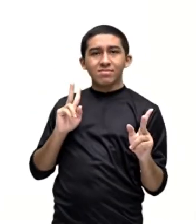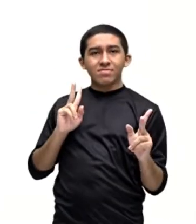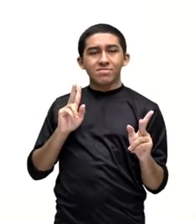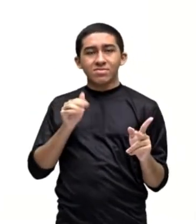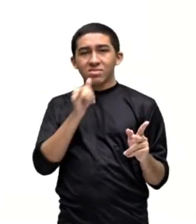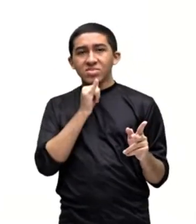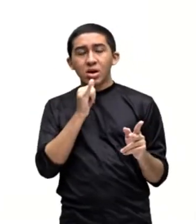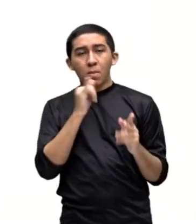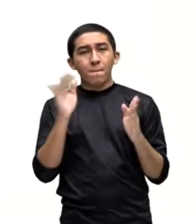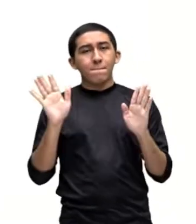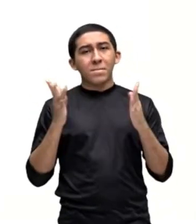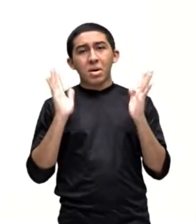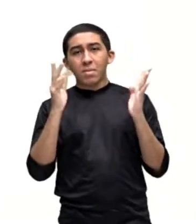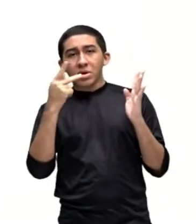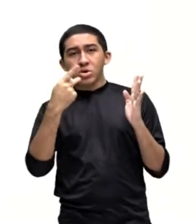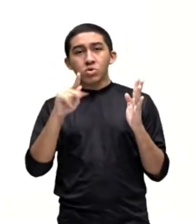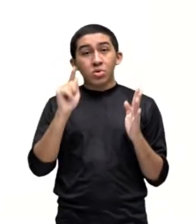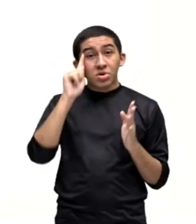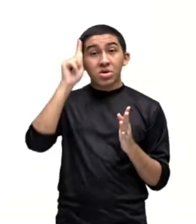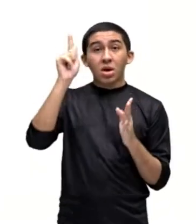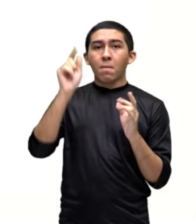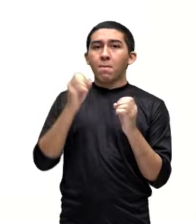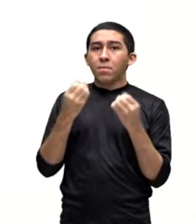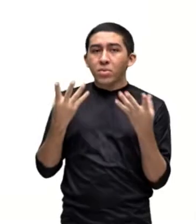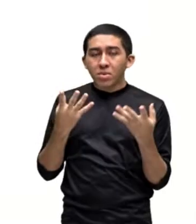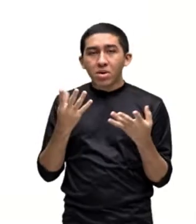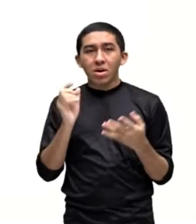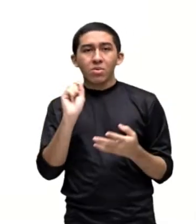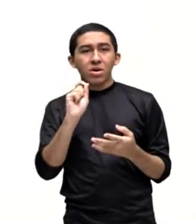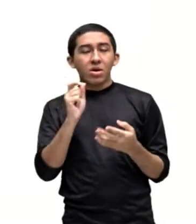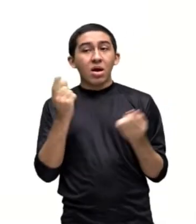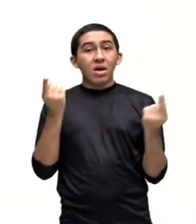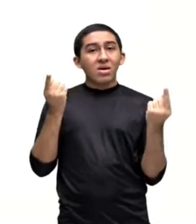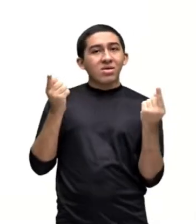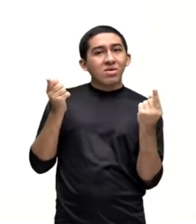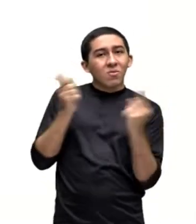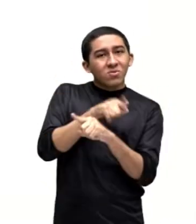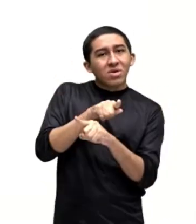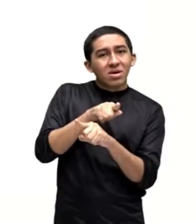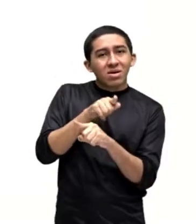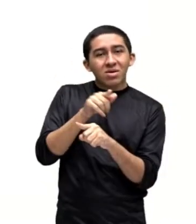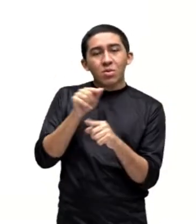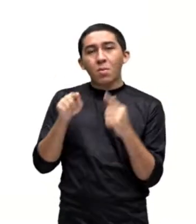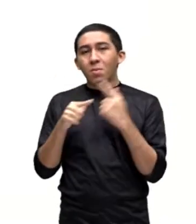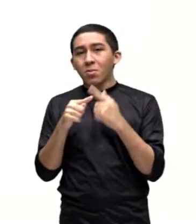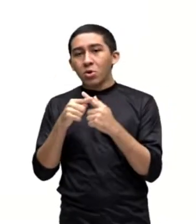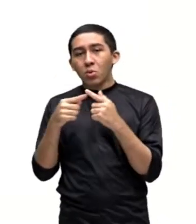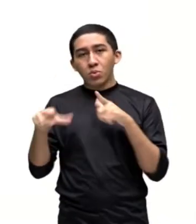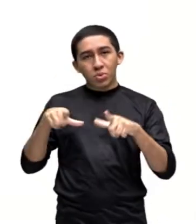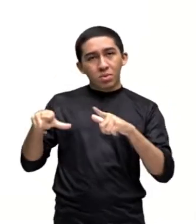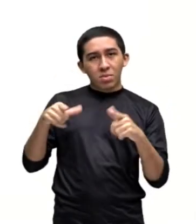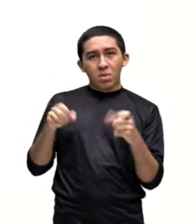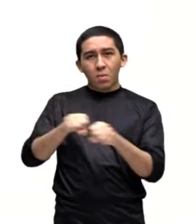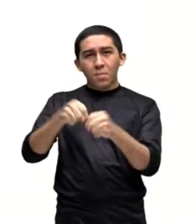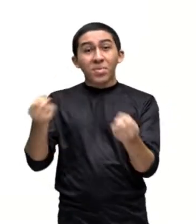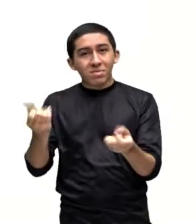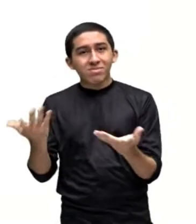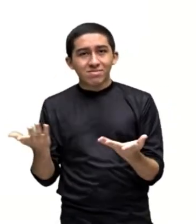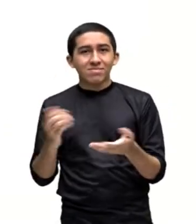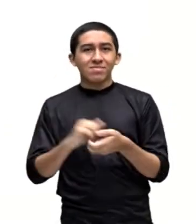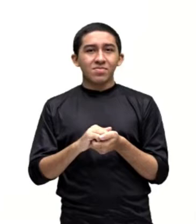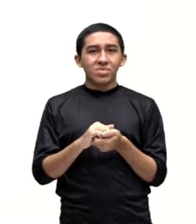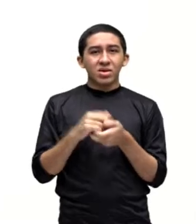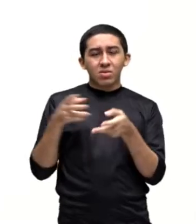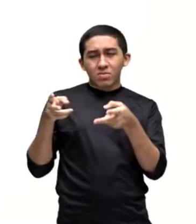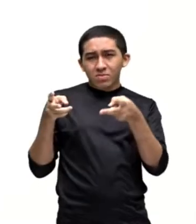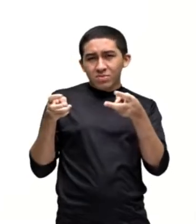grande ideia, isso é contrário ao que a gente queria dizer de arruinar o trabalho. Então, notem que a gente consegue identificar